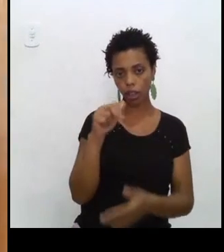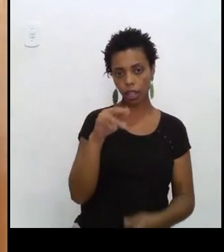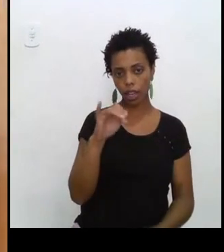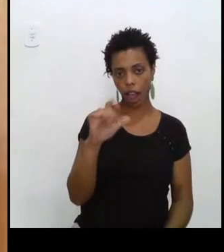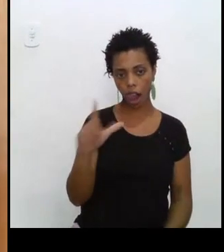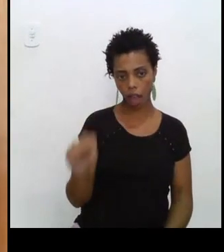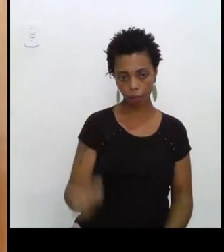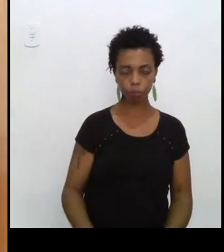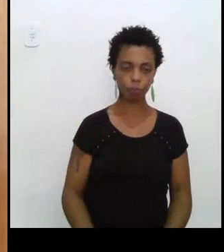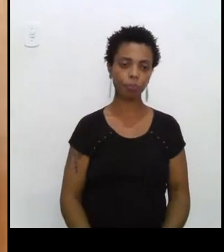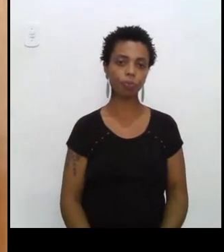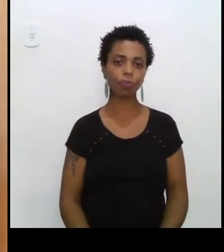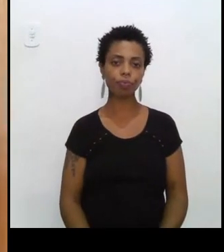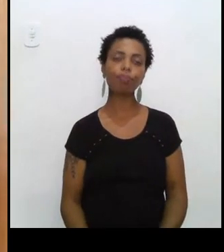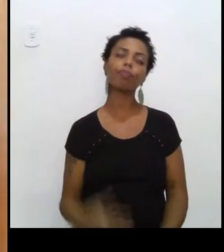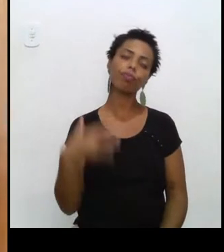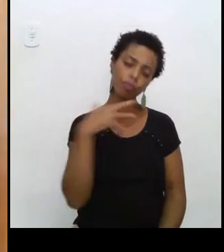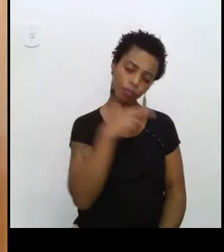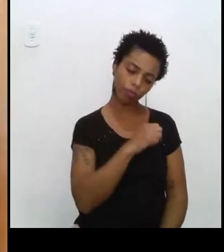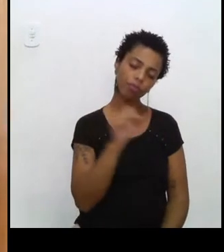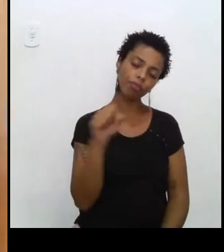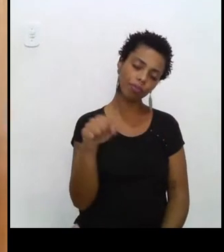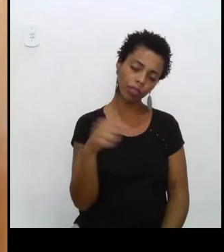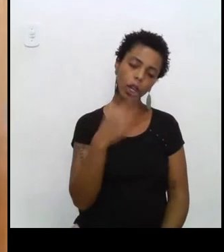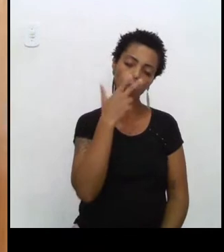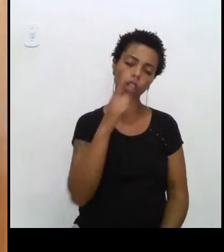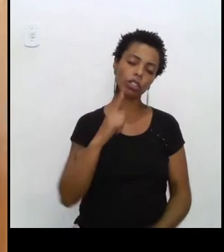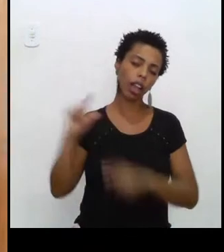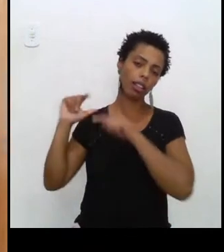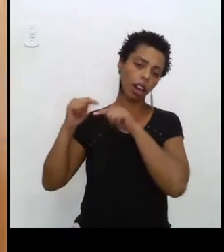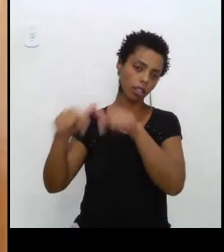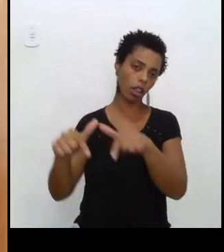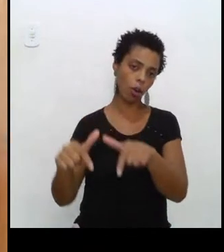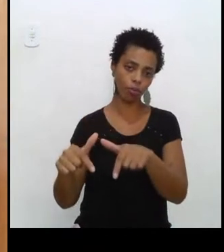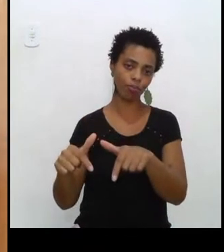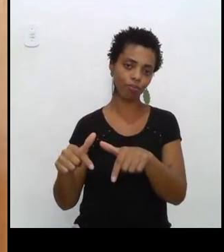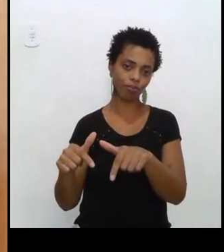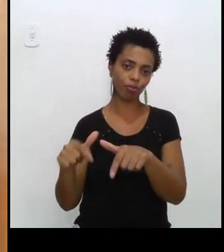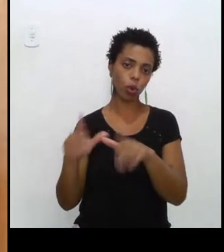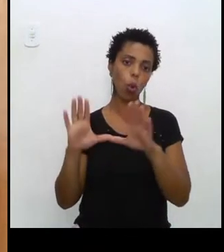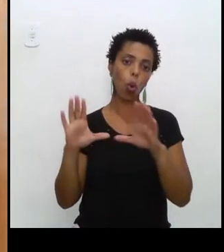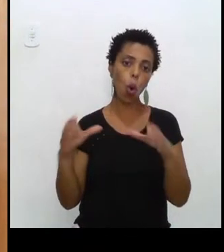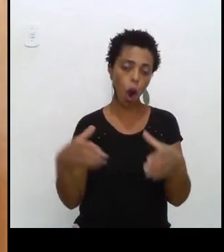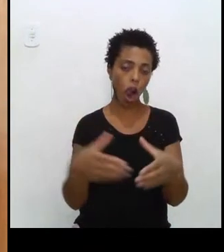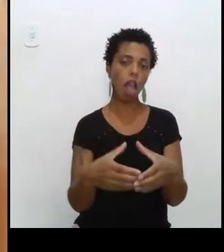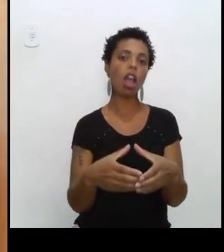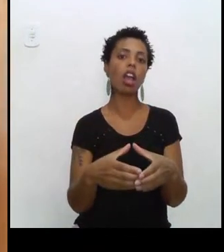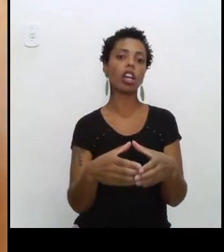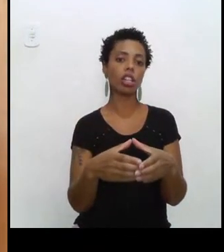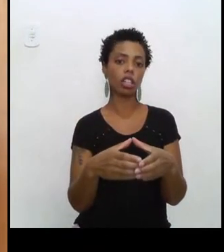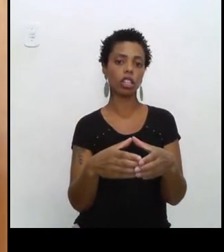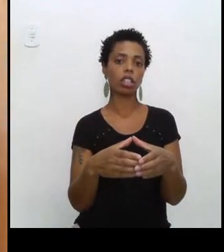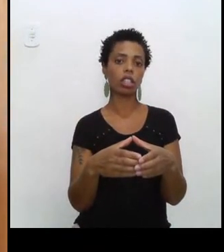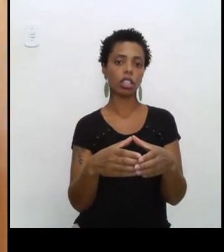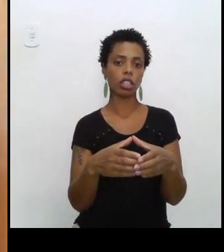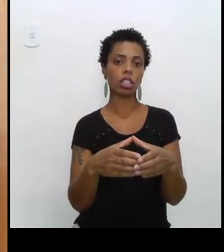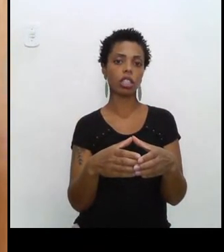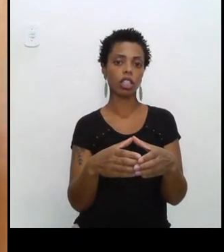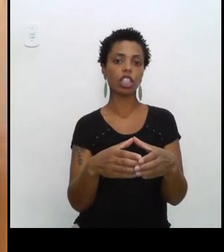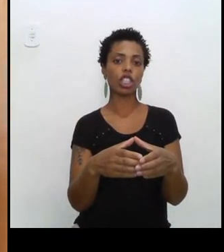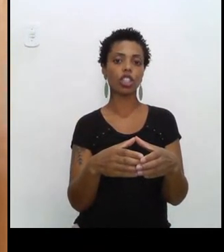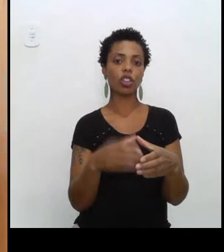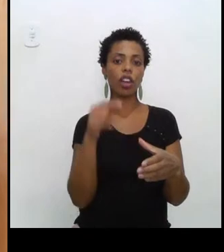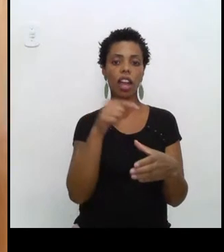queria que raio raio naturais porque olha tio a Mona para a nossa tipo assim o moralista que funcionará